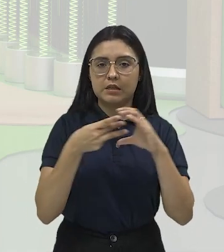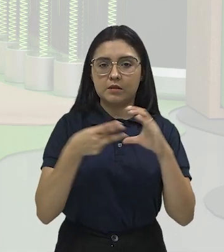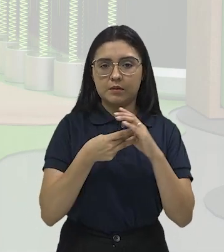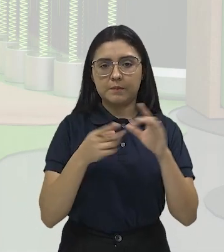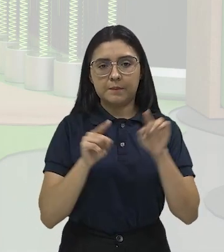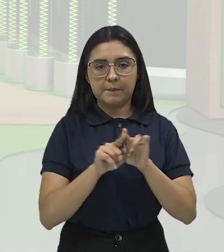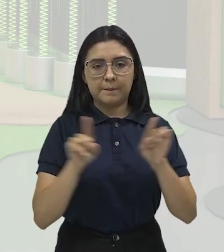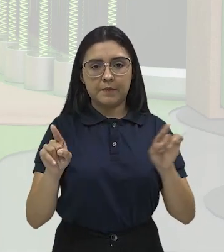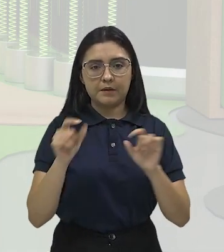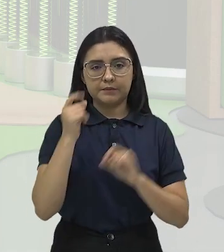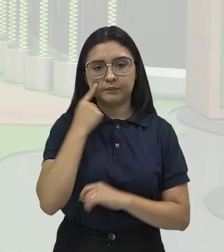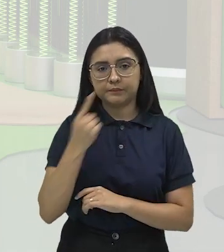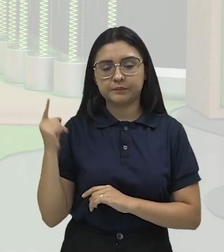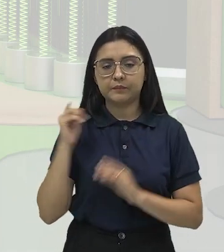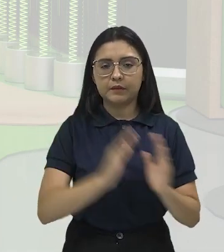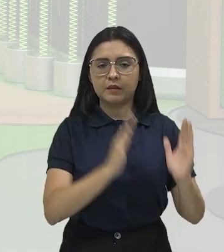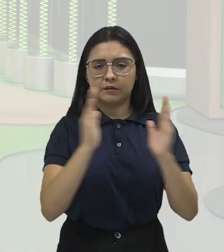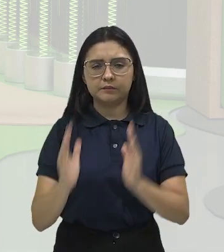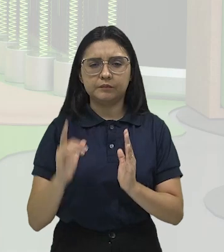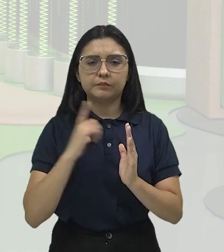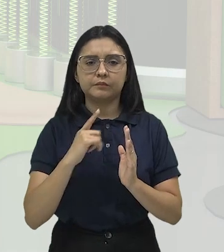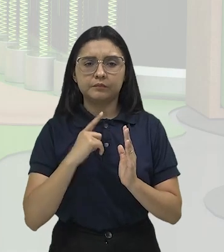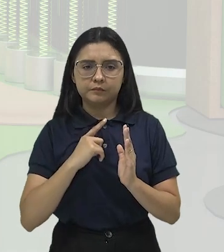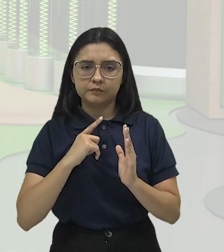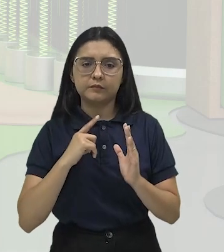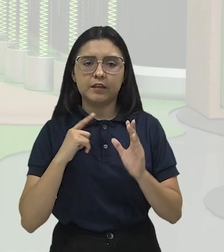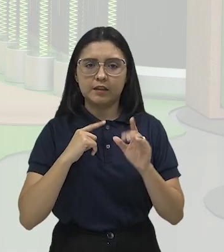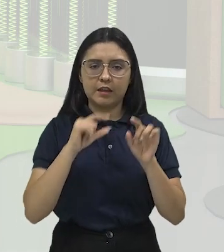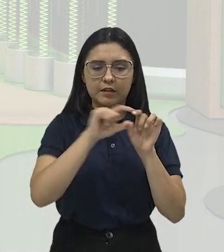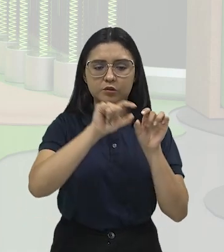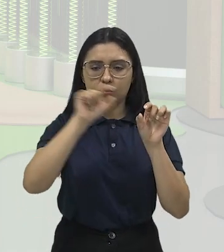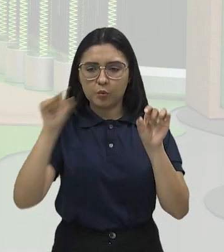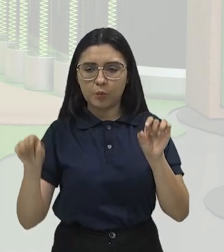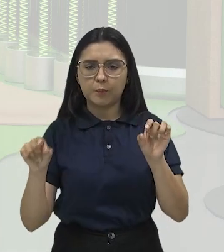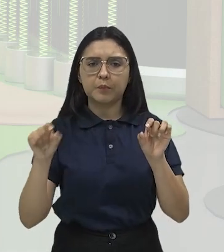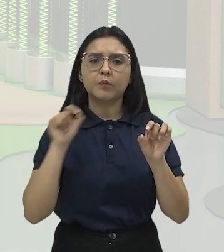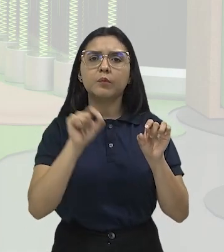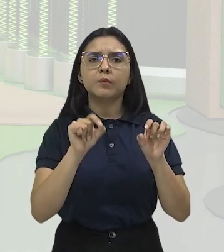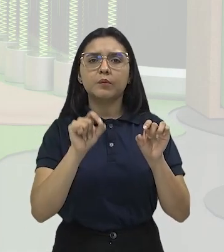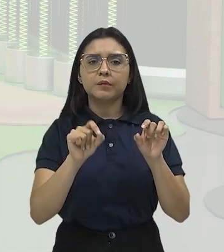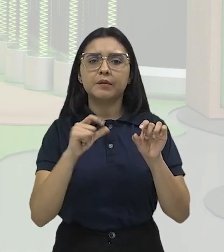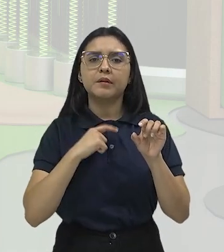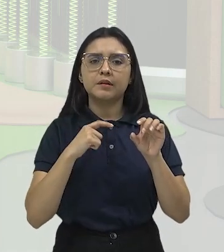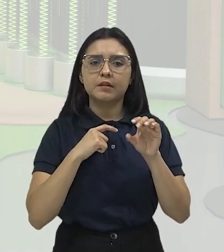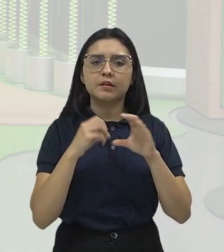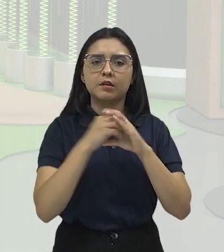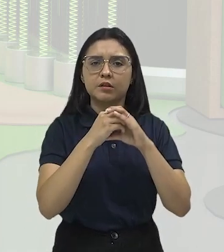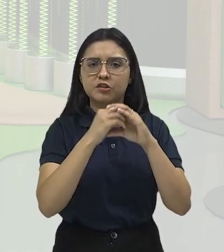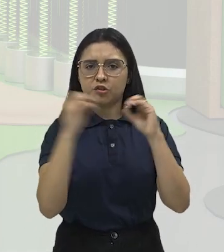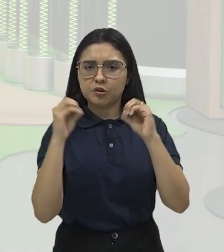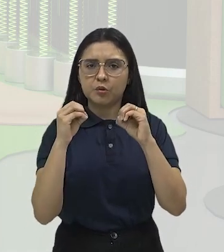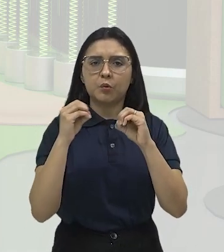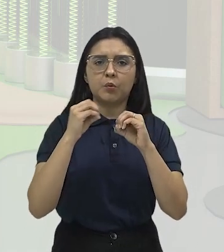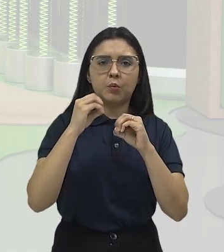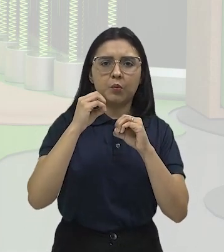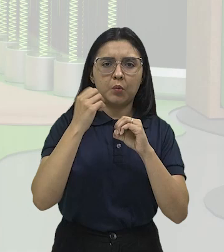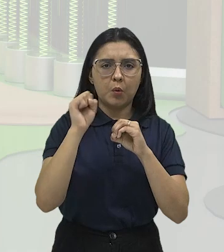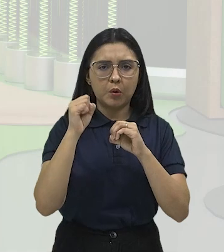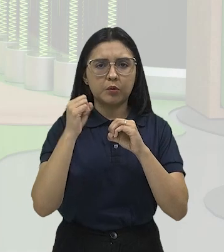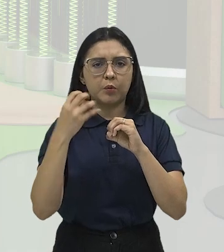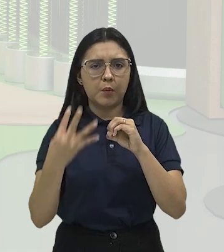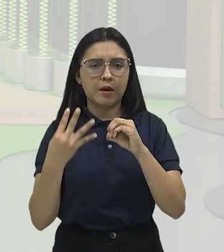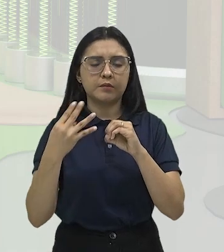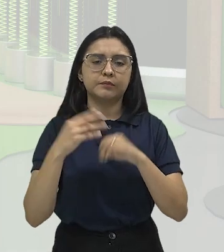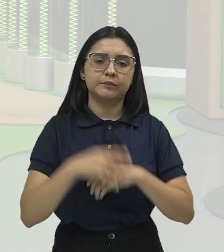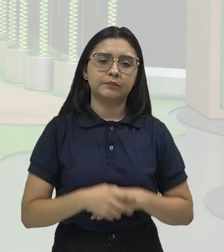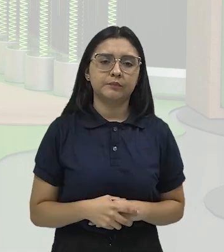que nessa etapa, né, que ainda está lá nas tubas uterinas, ele passa a se dividir ali em 4, em 8, né?